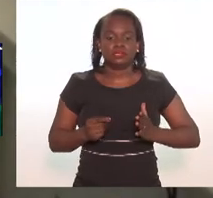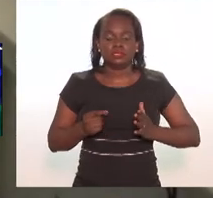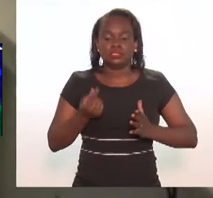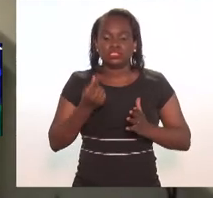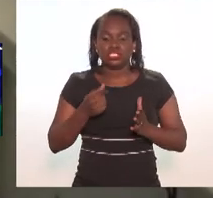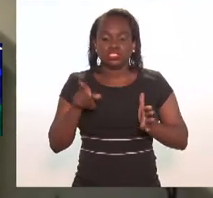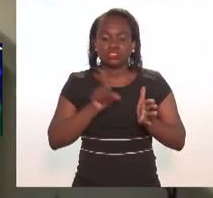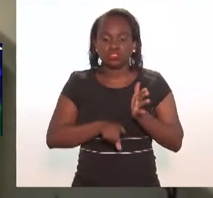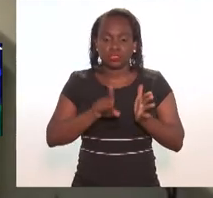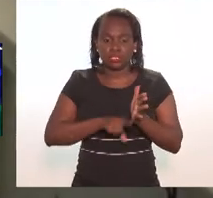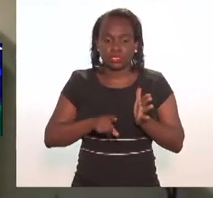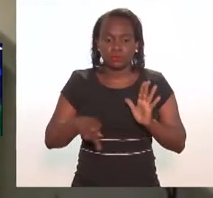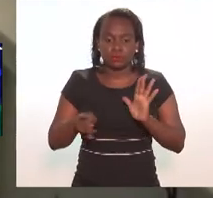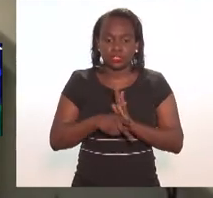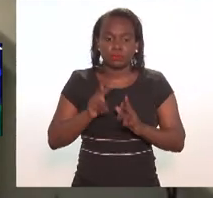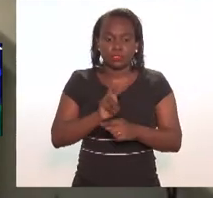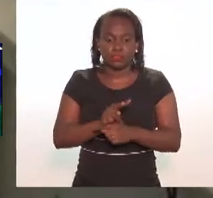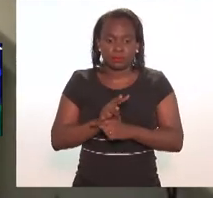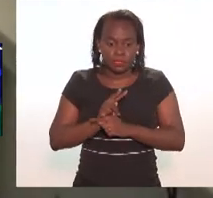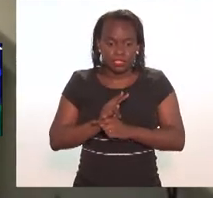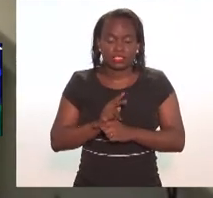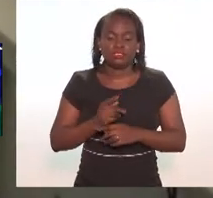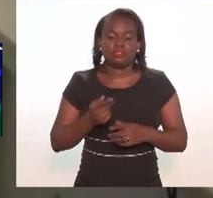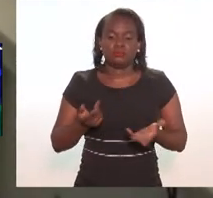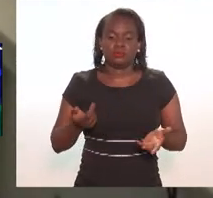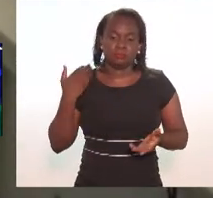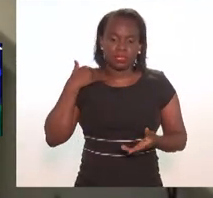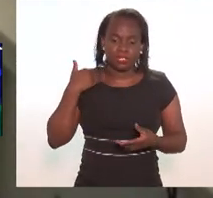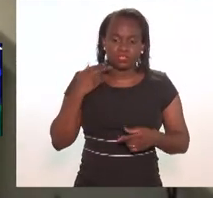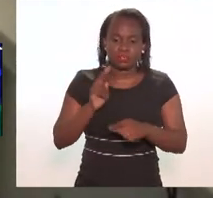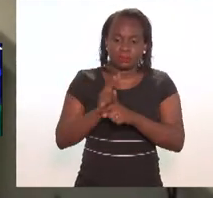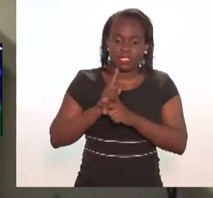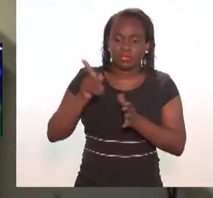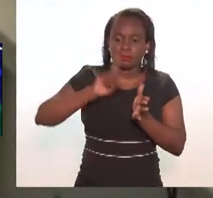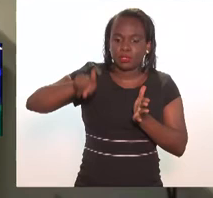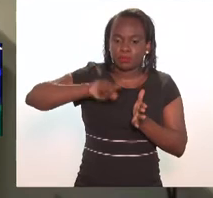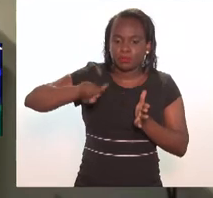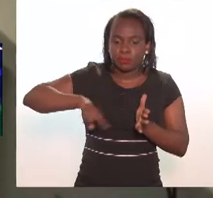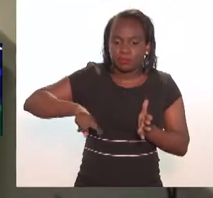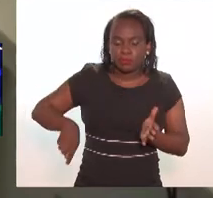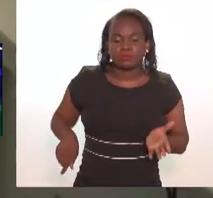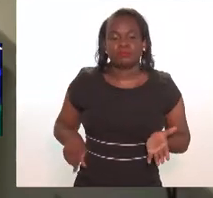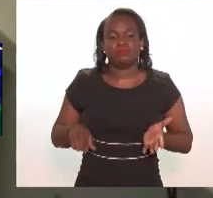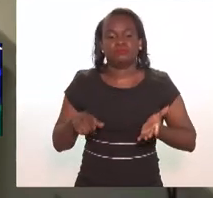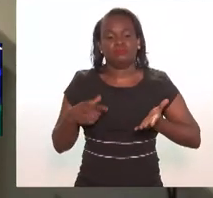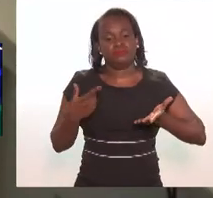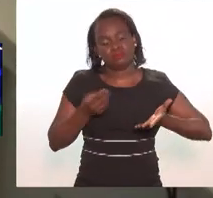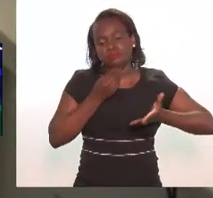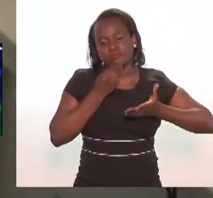descontar dos empréstimos consignados, evidentemente, abatidos em